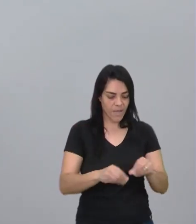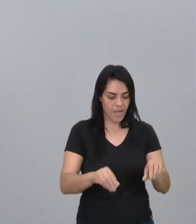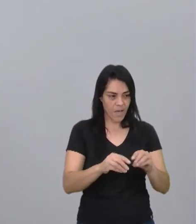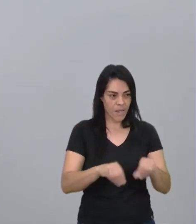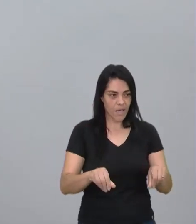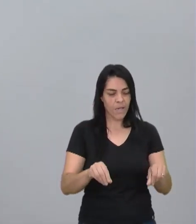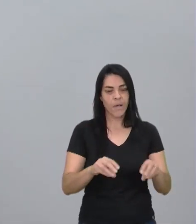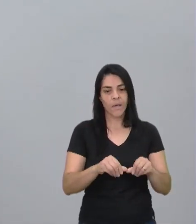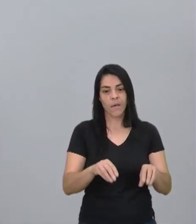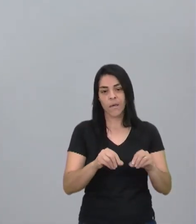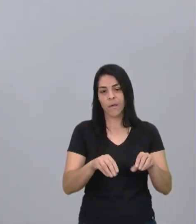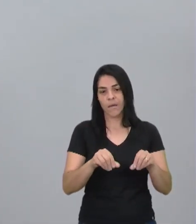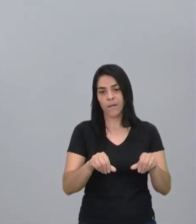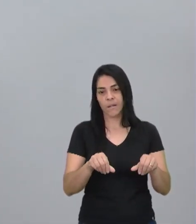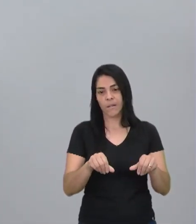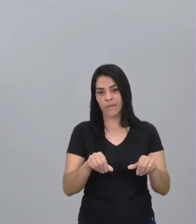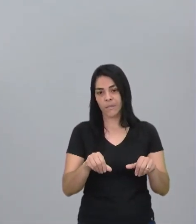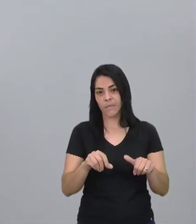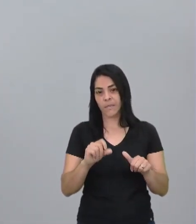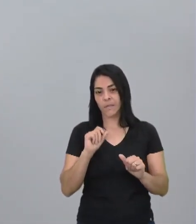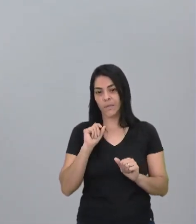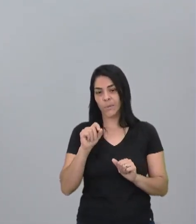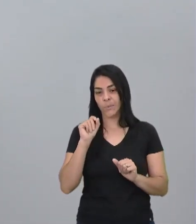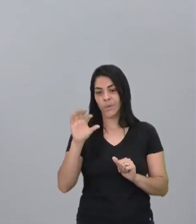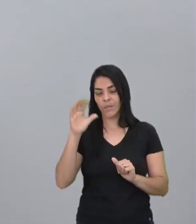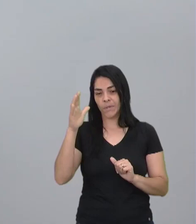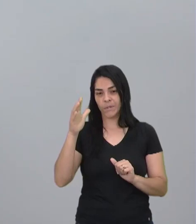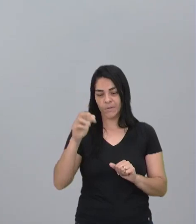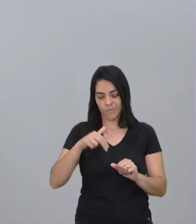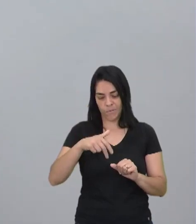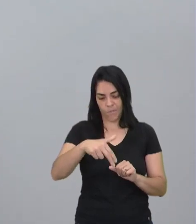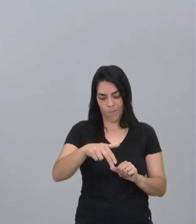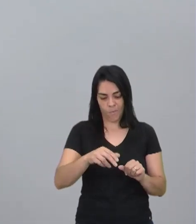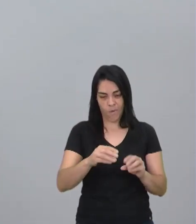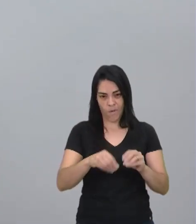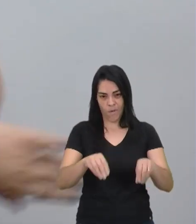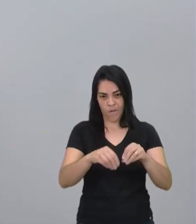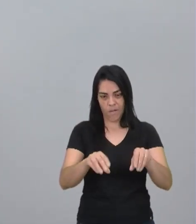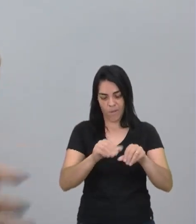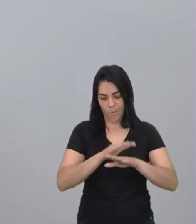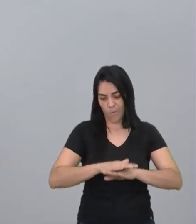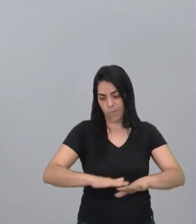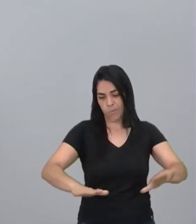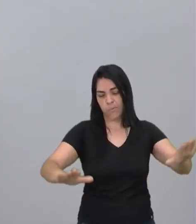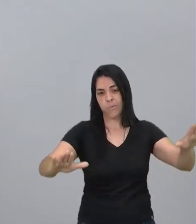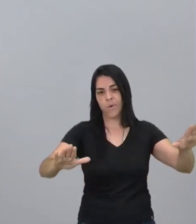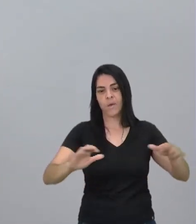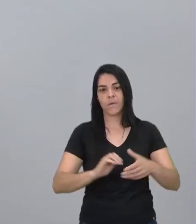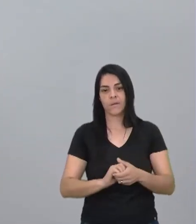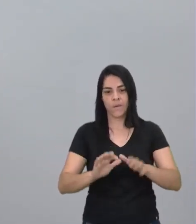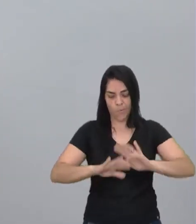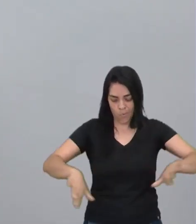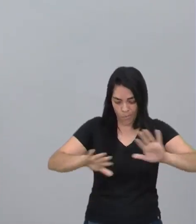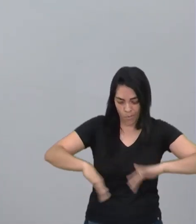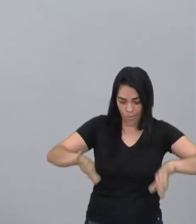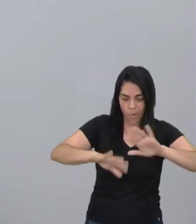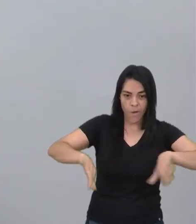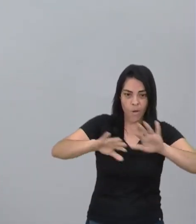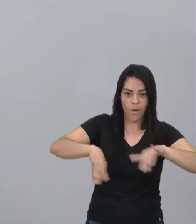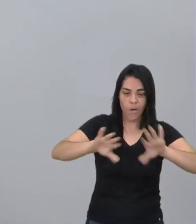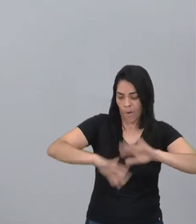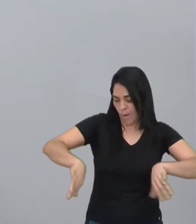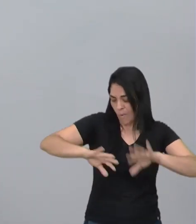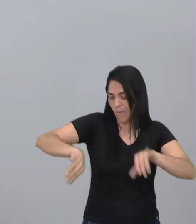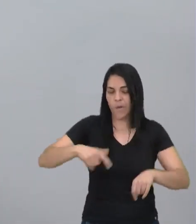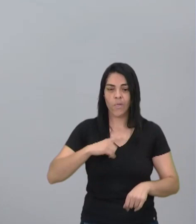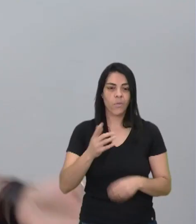e aí areia, Exato. e mais pra frente tem areia. Mano, você vai ficar que nem um maluco lá jogando a areia pra fora? Não